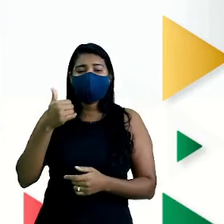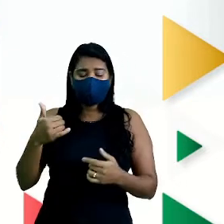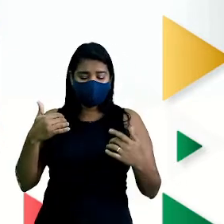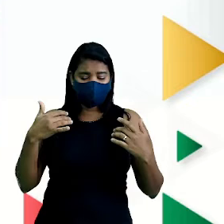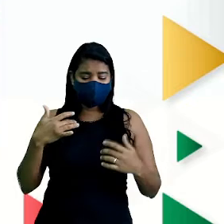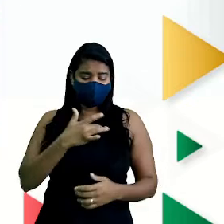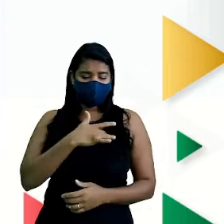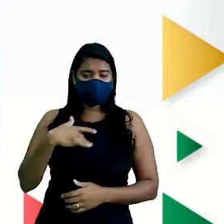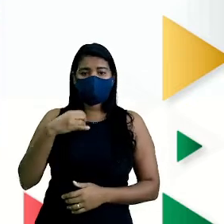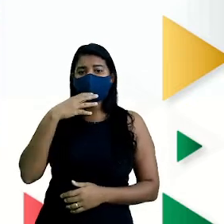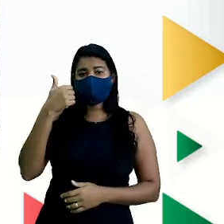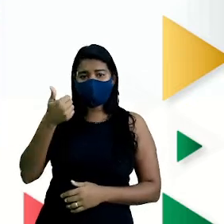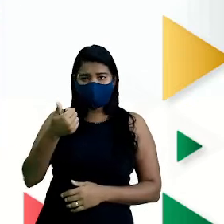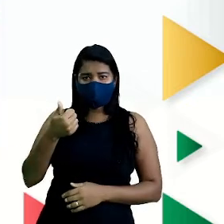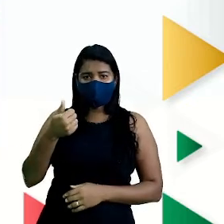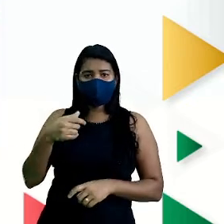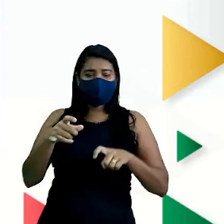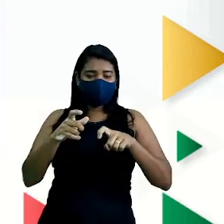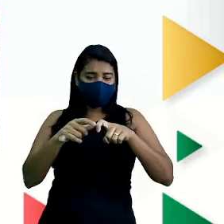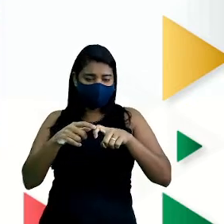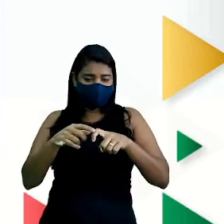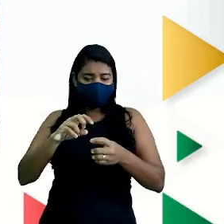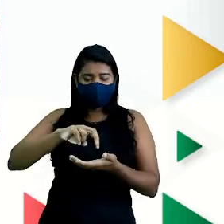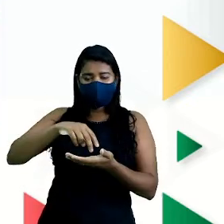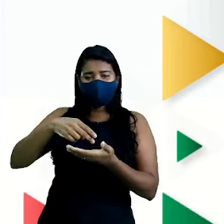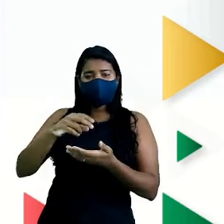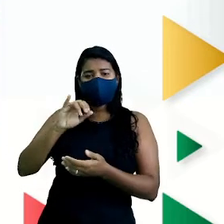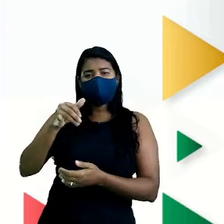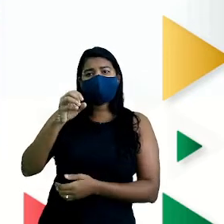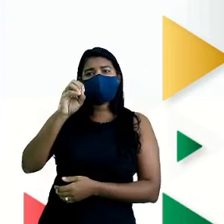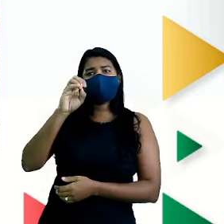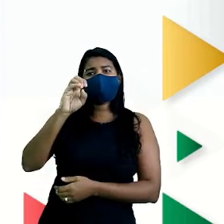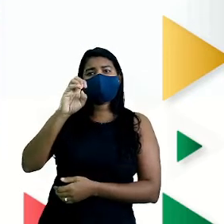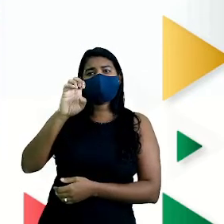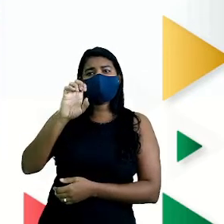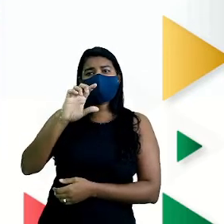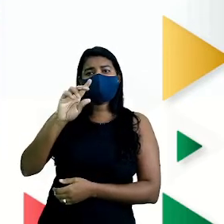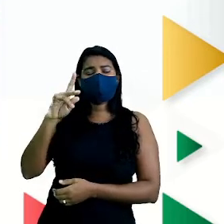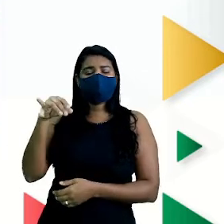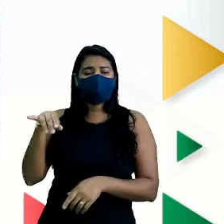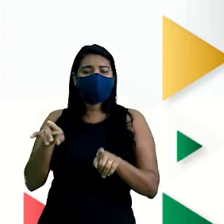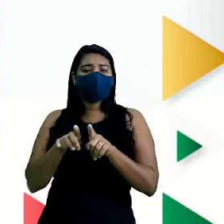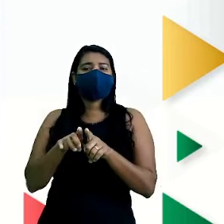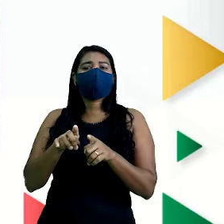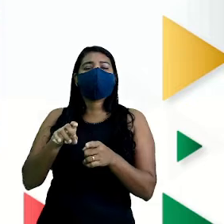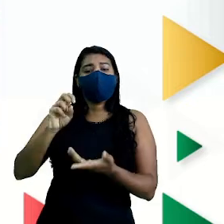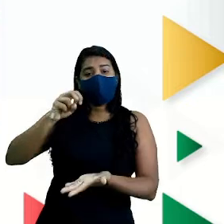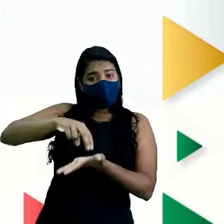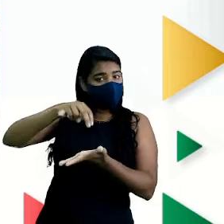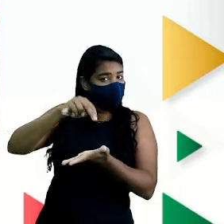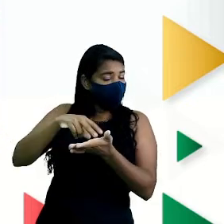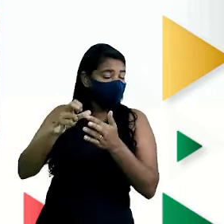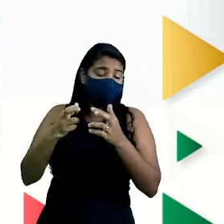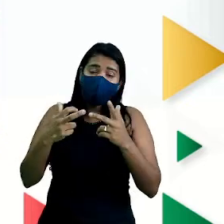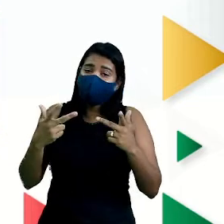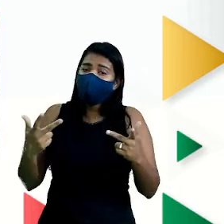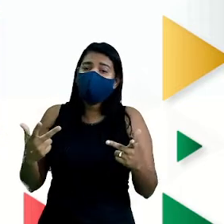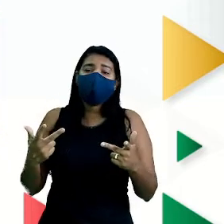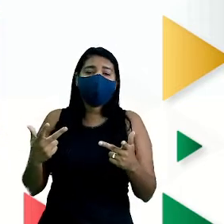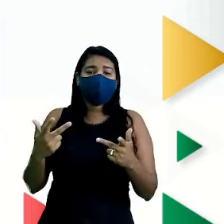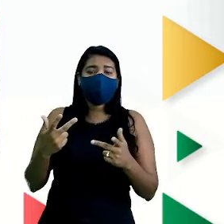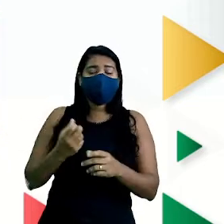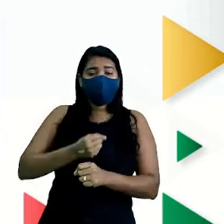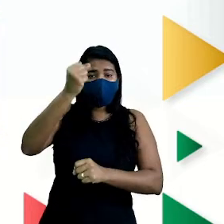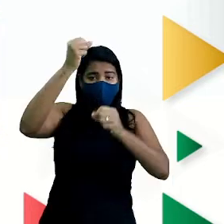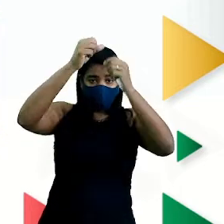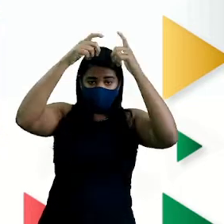frevo, e o joelho também tem que estar bom, sabe, minha gente? Porque a gente baixa, pula, né? Então faz vários movimentos e com a sombrinha,